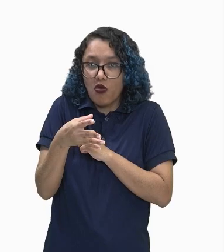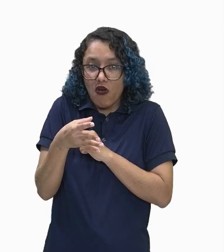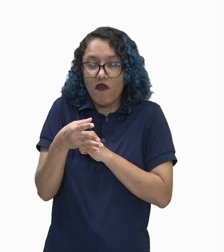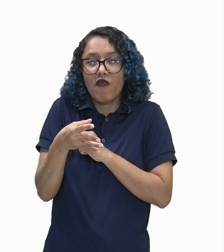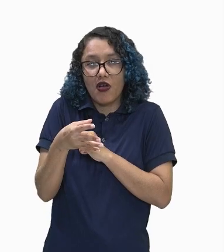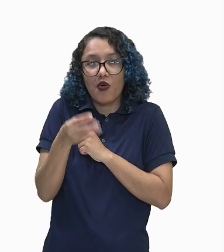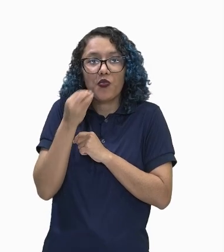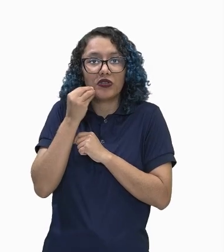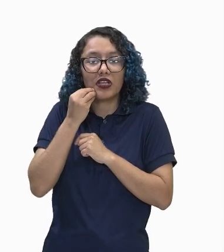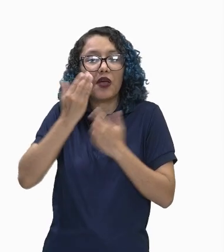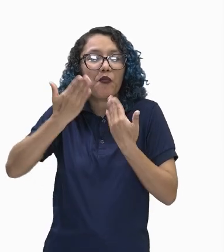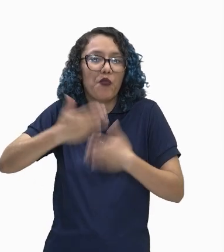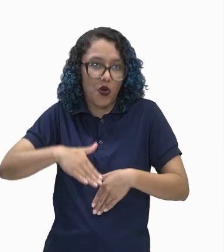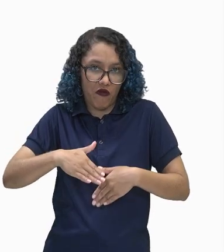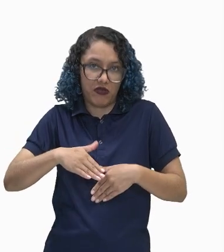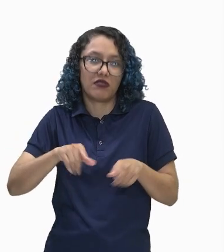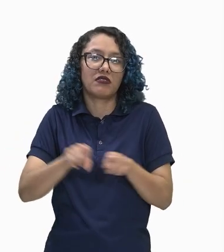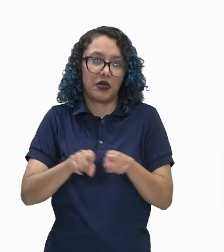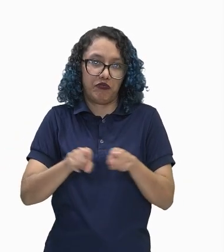avaliação. Hoje, né,